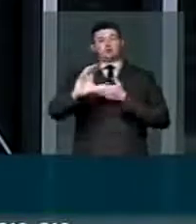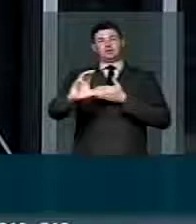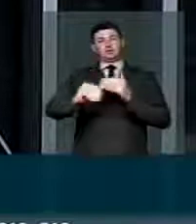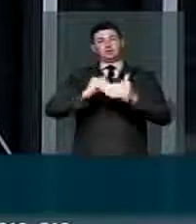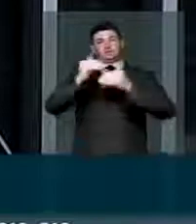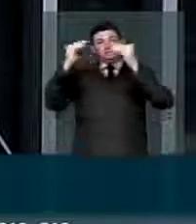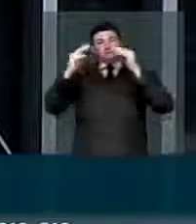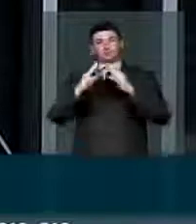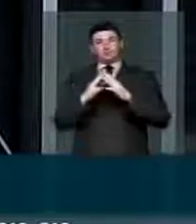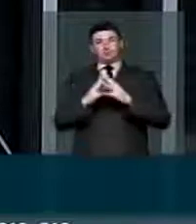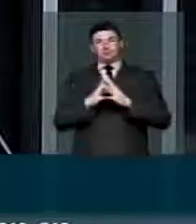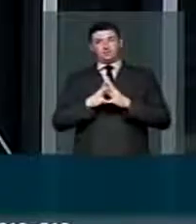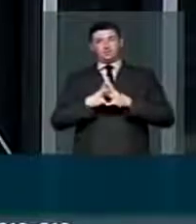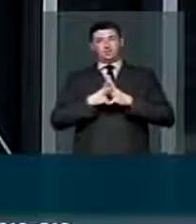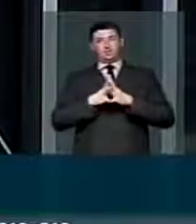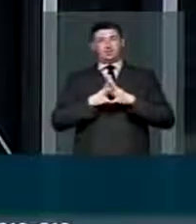investimentos.